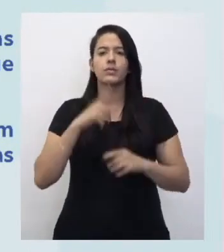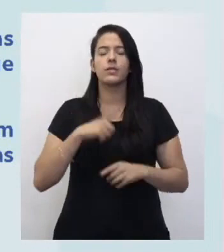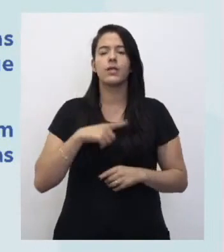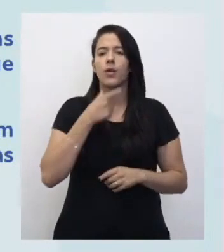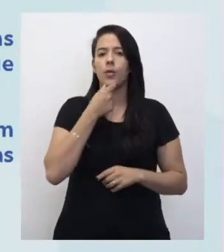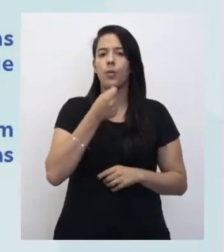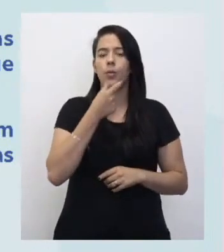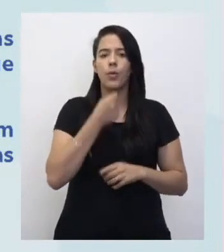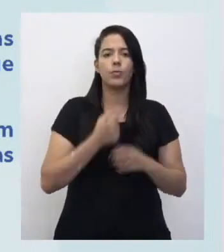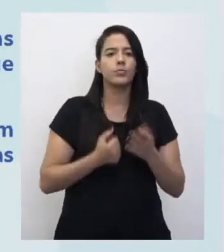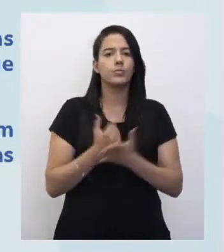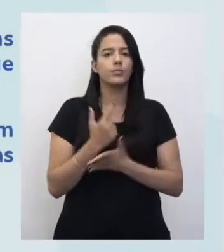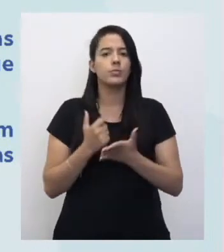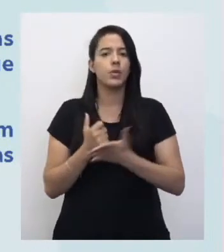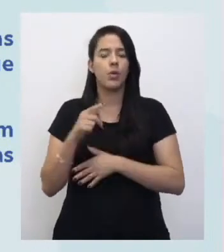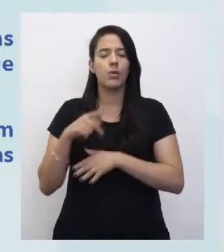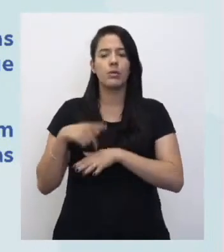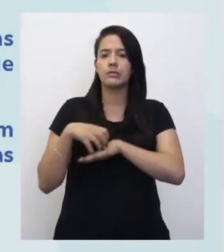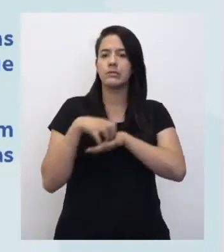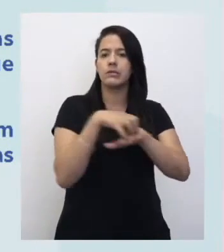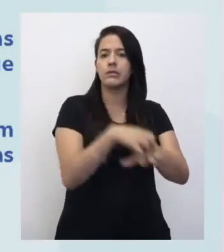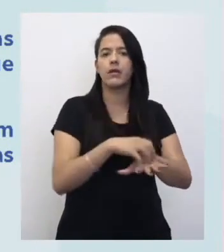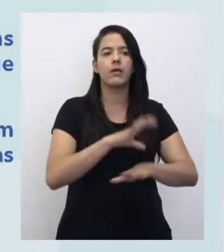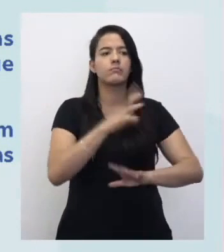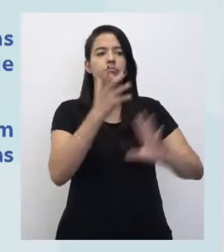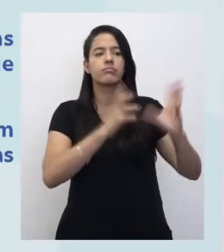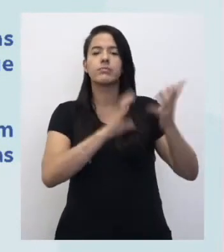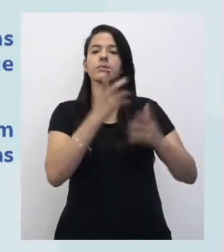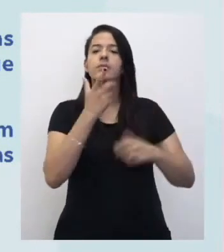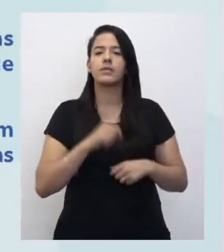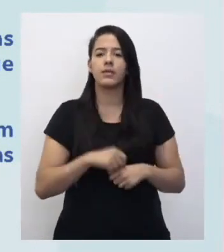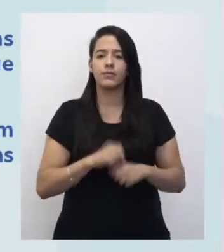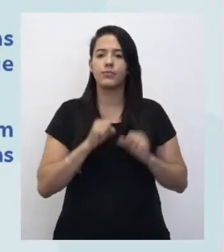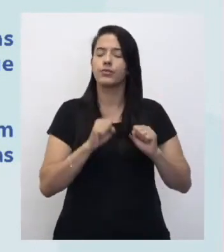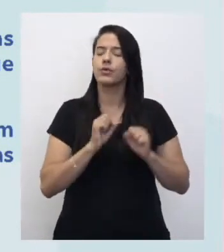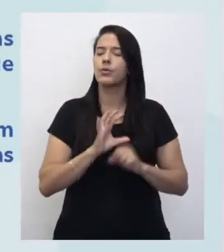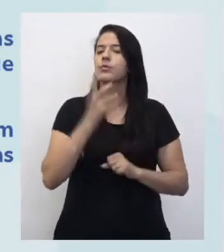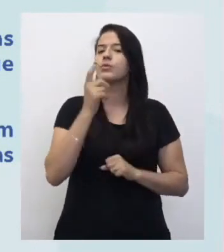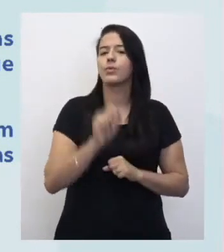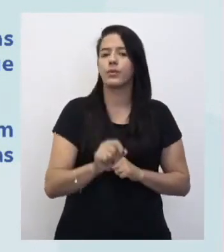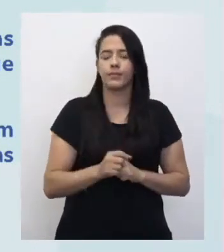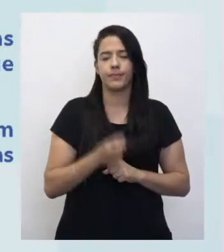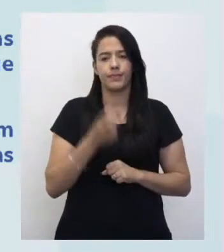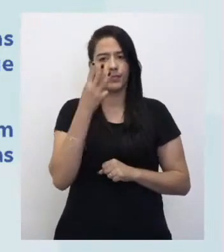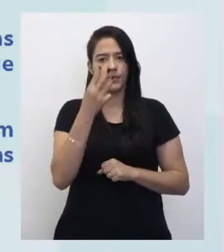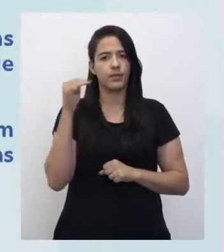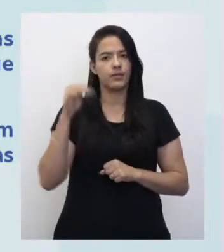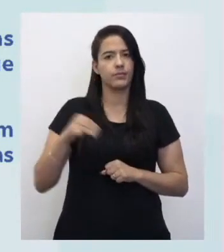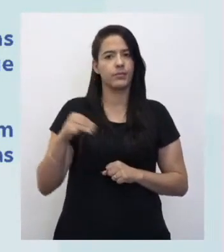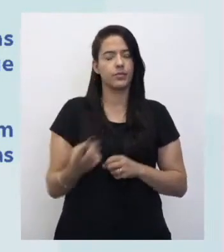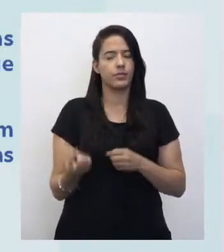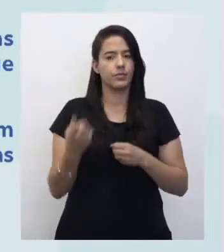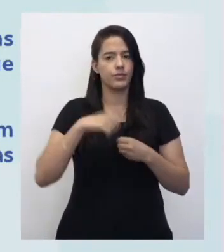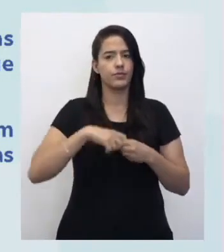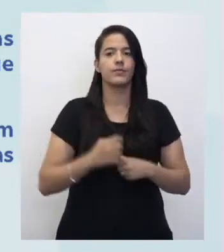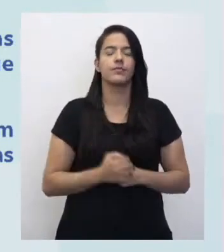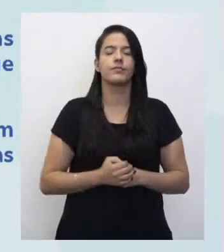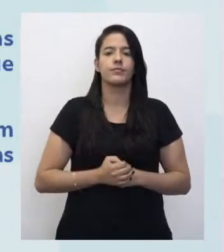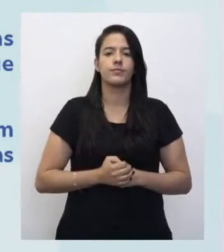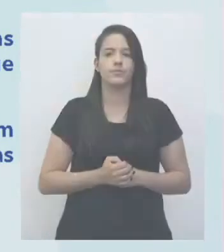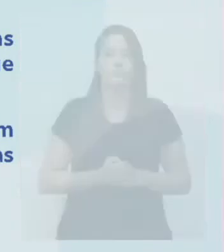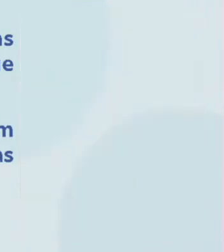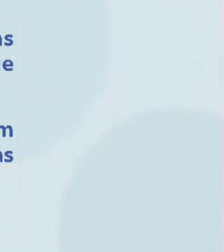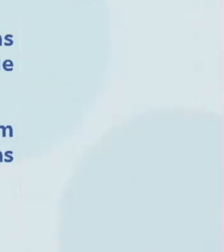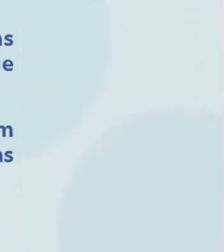estavam sujeitos ao realizarem a importação das mercadorias? Em 3 minutos a gente volta.